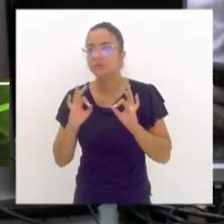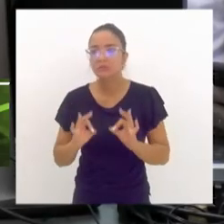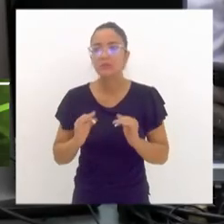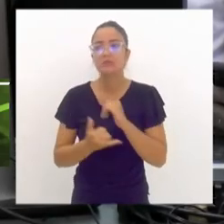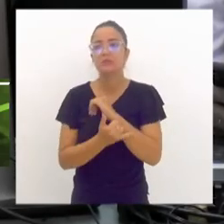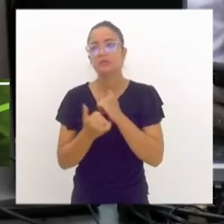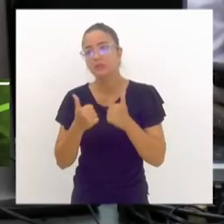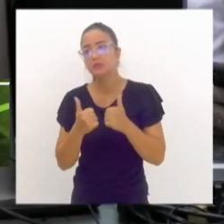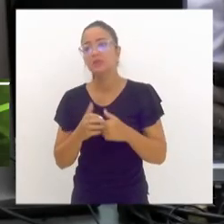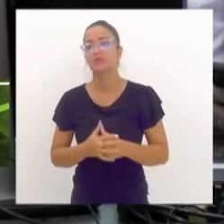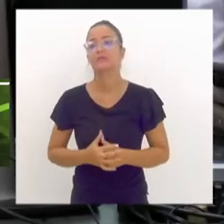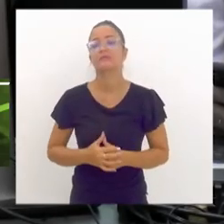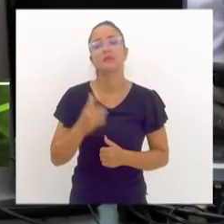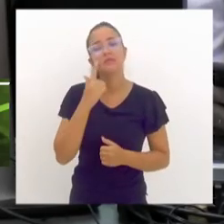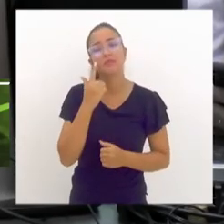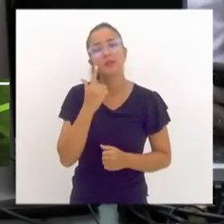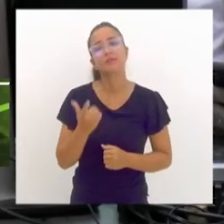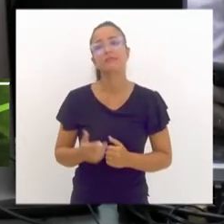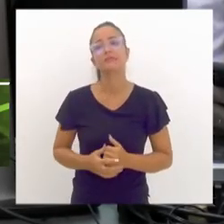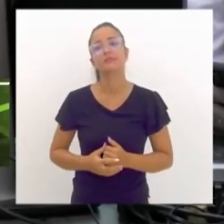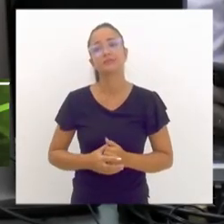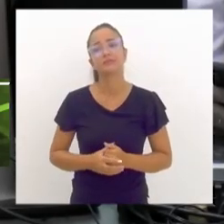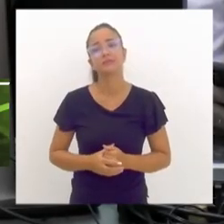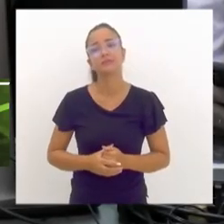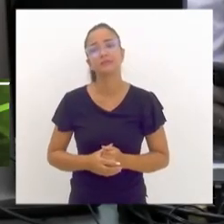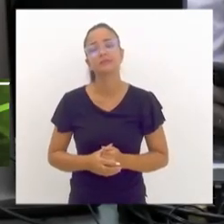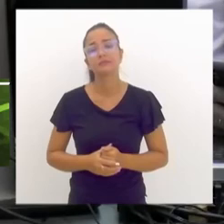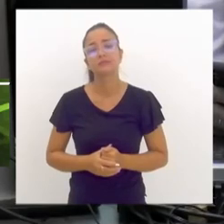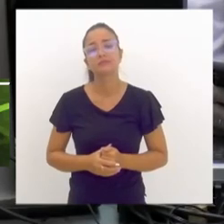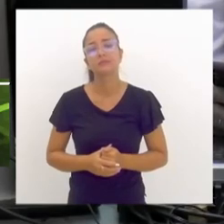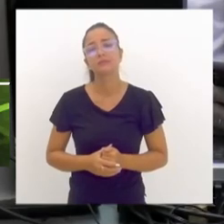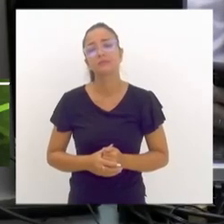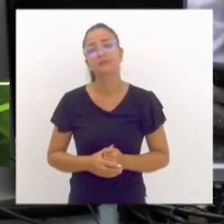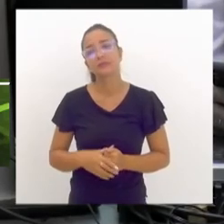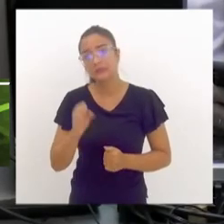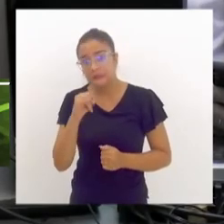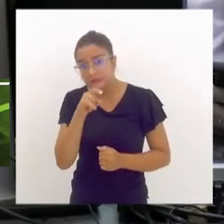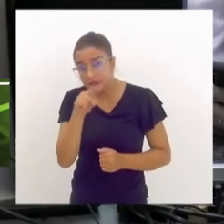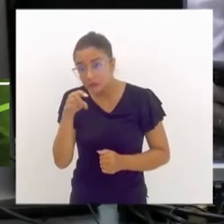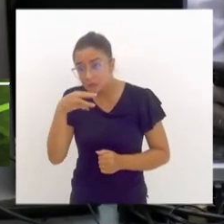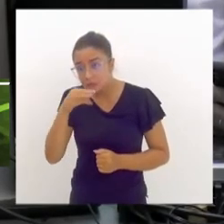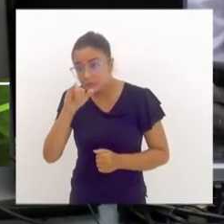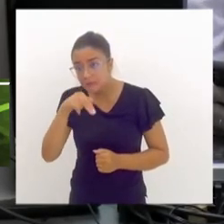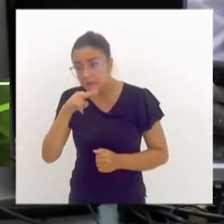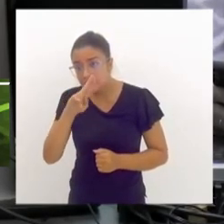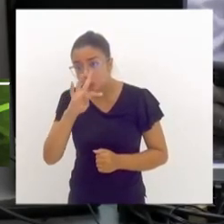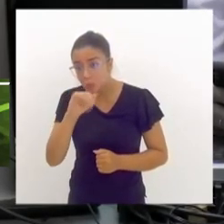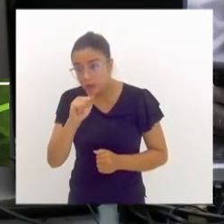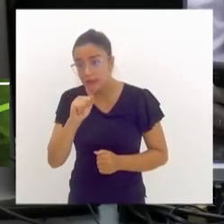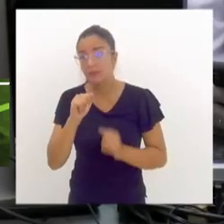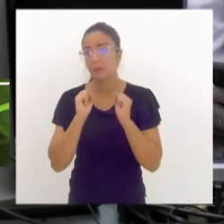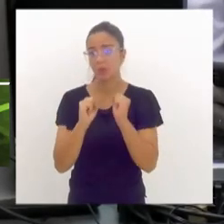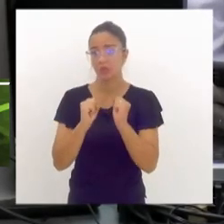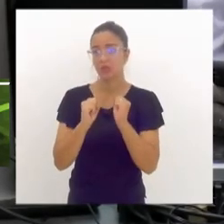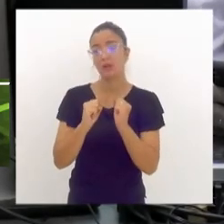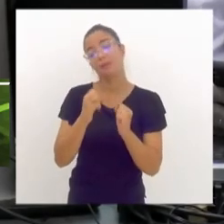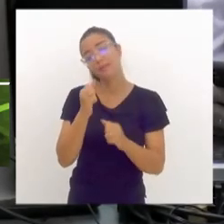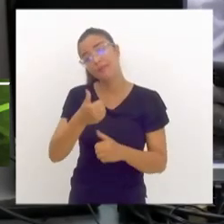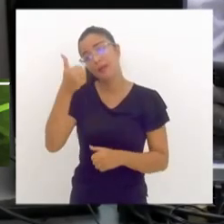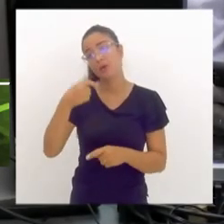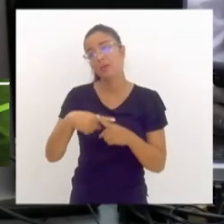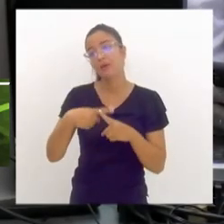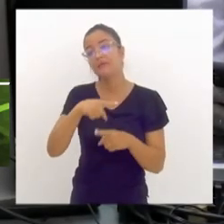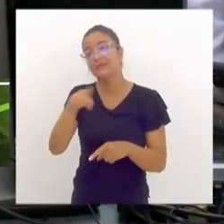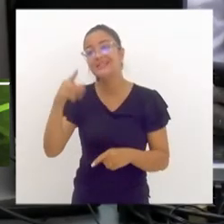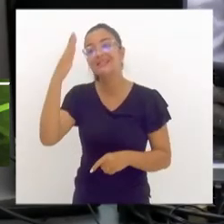consegue emplacar ainda esse ano. Enfim, então fica aqui esse aproveitamento dessa lei. Se vocês puderem minutar, que aí vocês, mais do que nós, tem capacidade